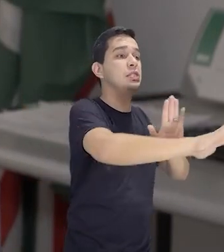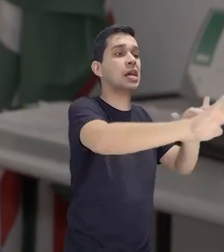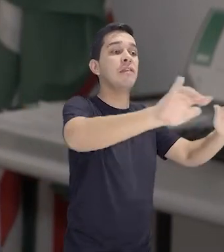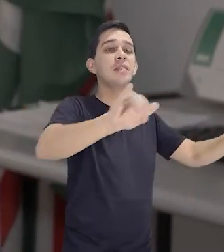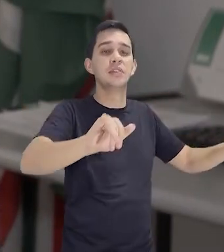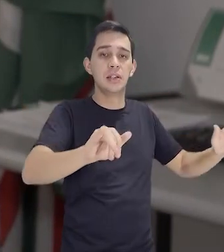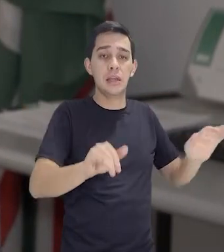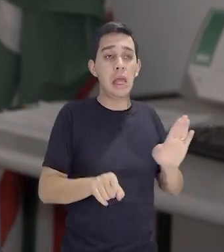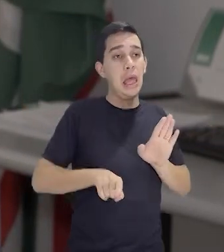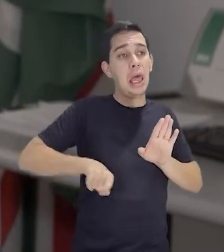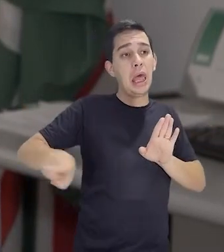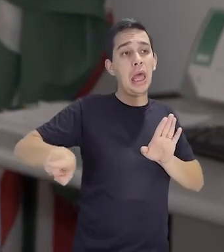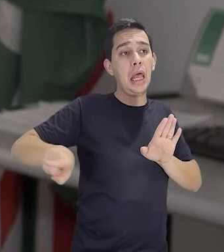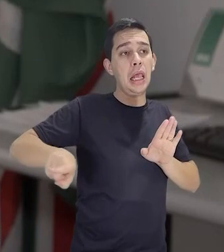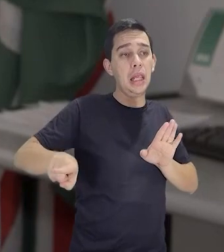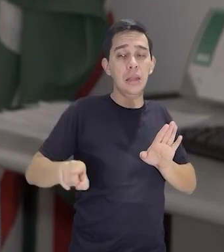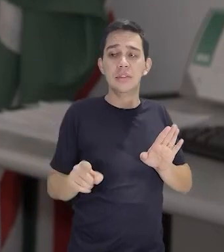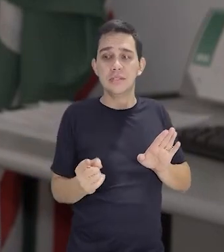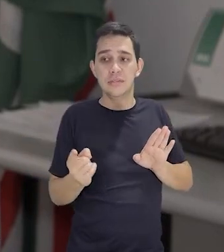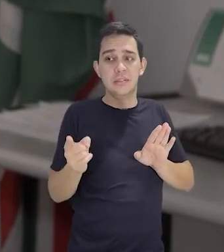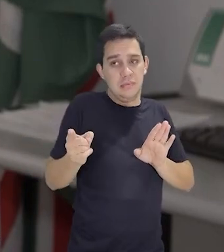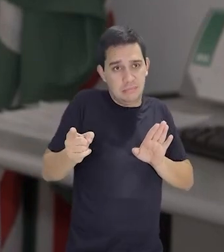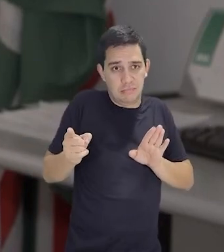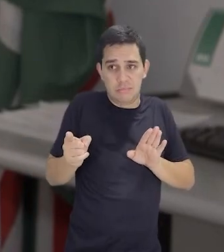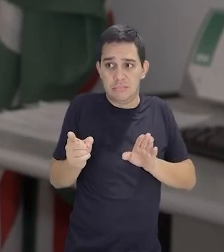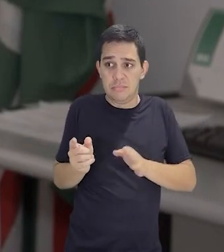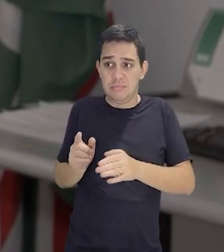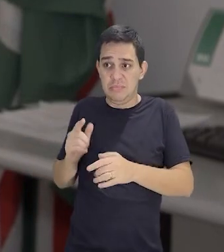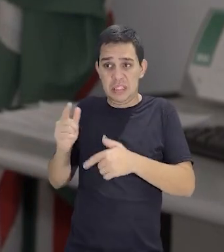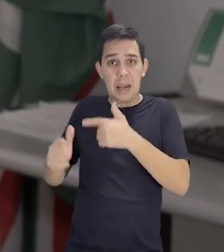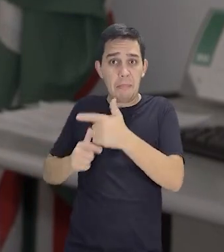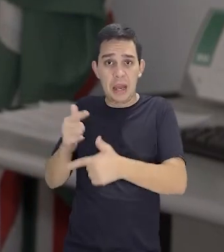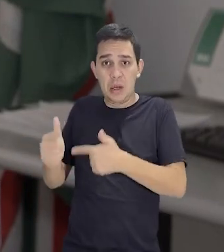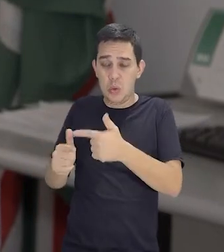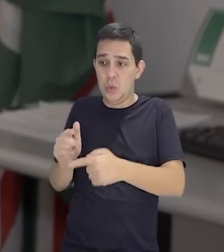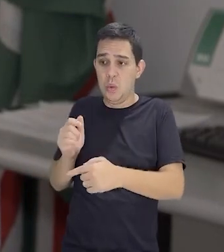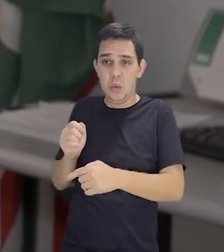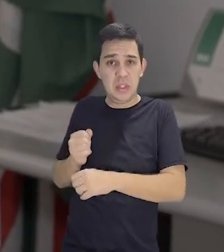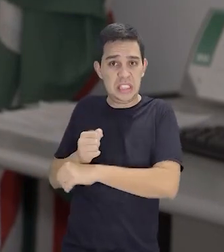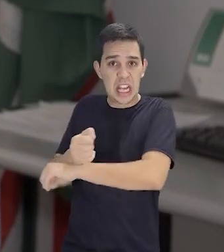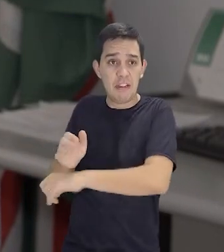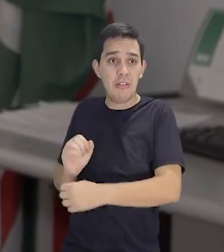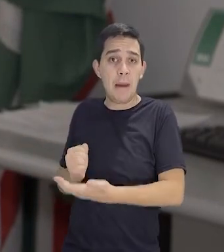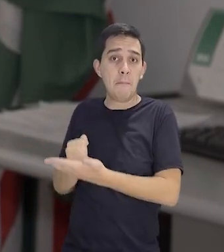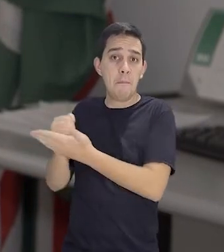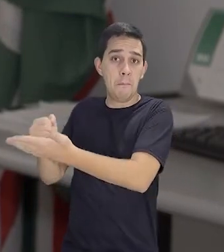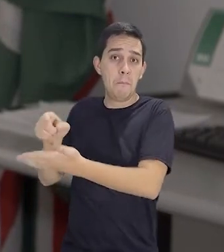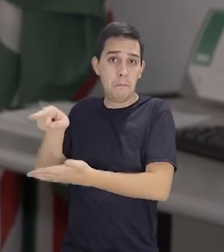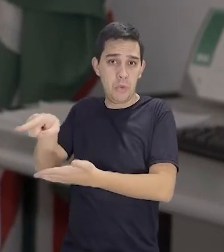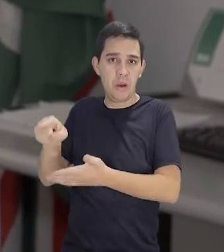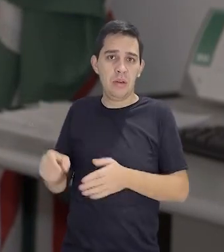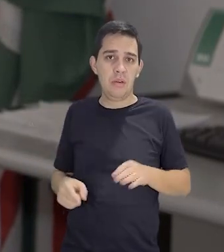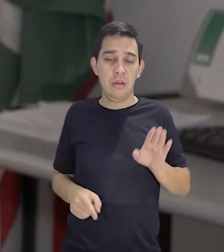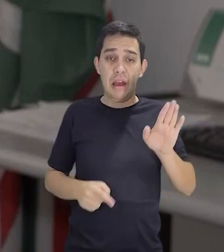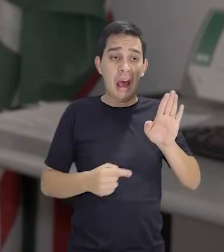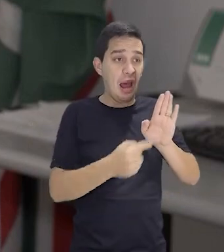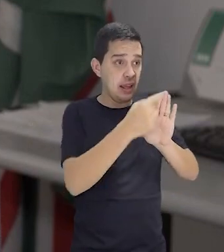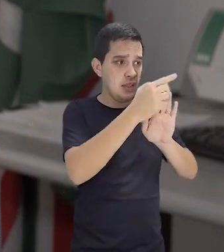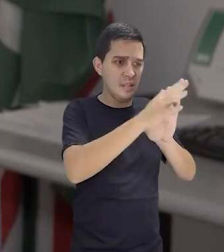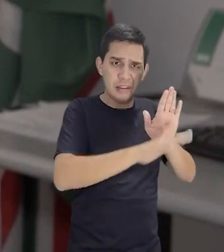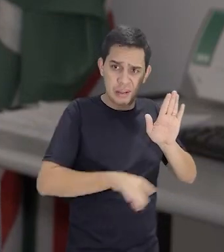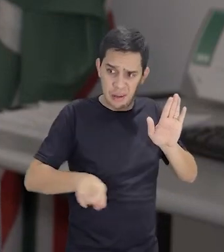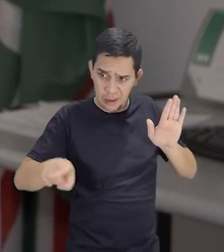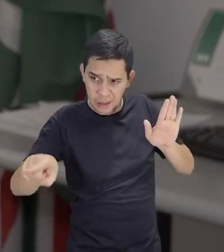ter, por exemplo, a partir da comunicação dessa lista suja, essas pessoas são impedidas de obter empréstimos perante o